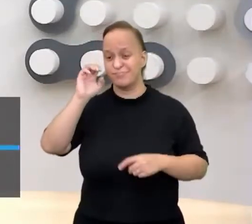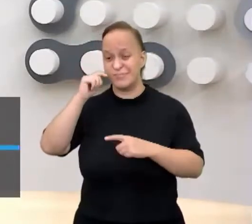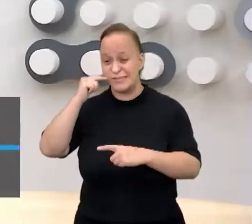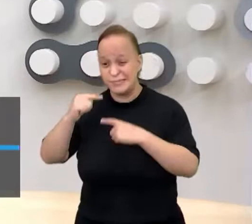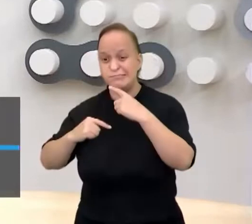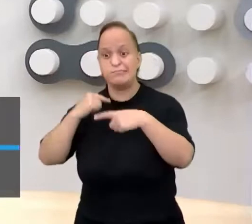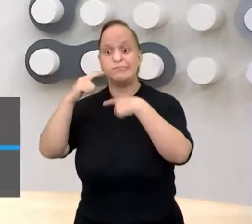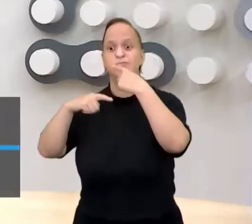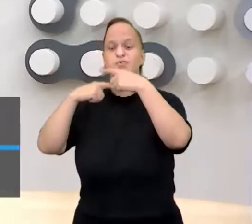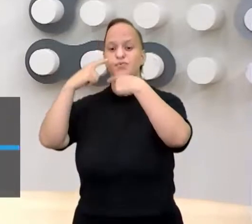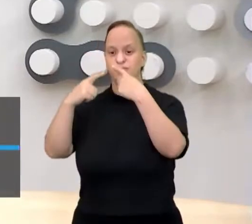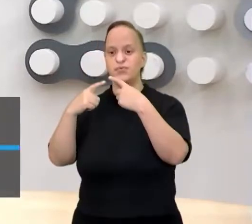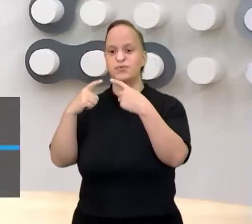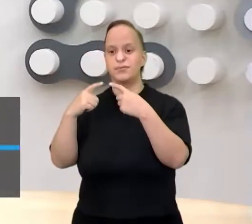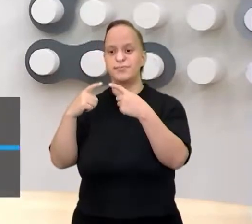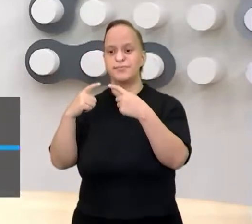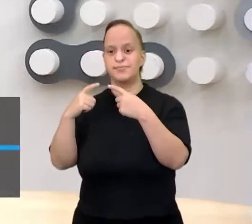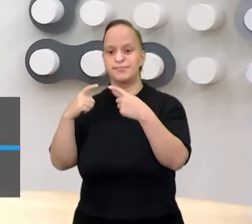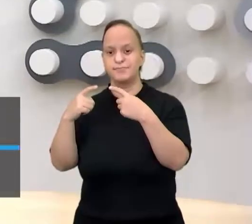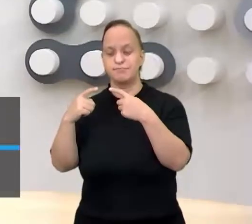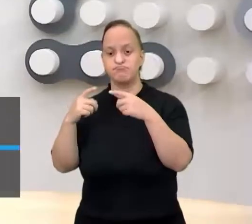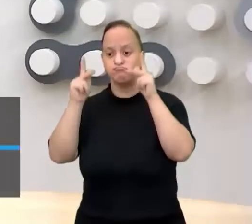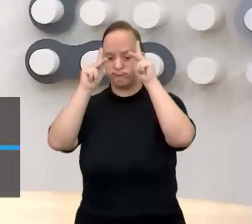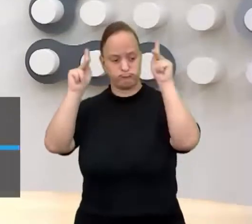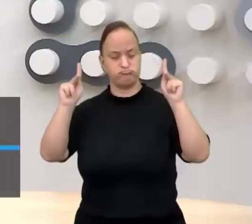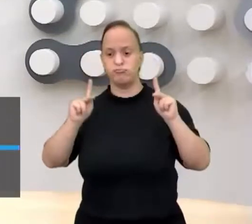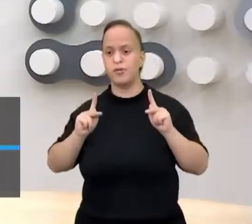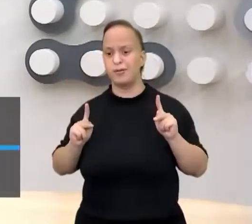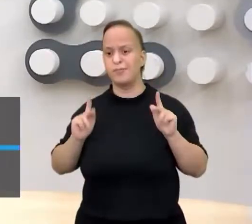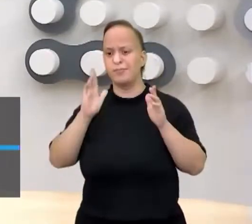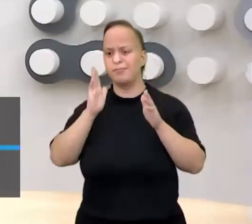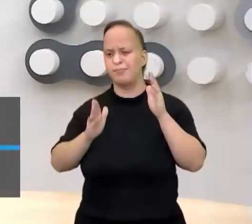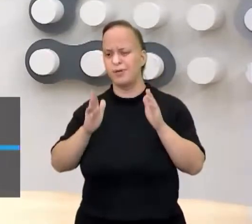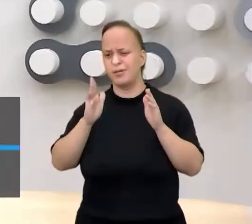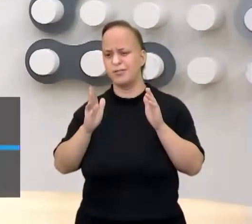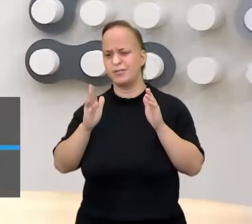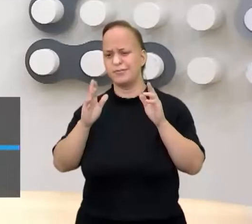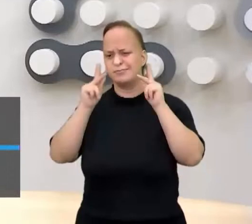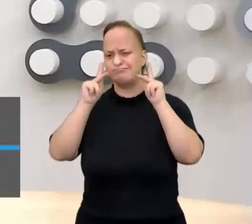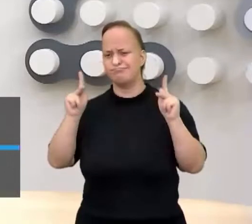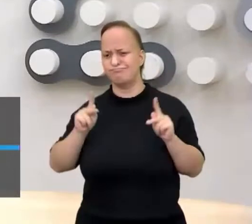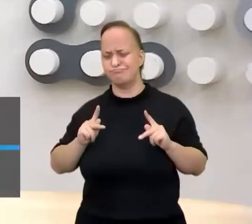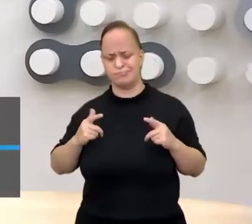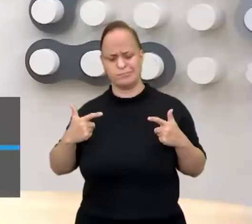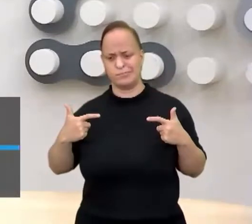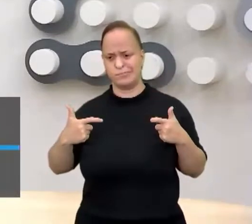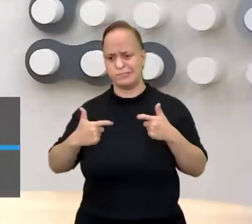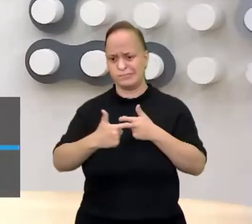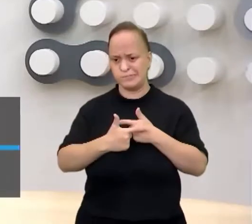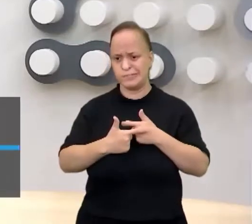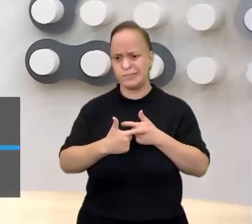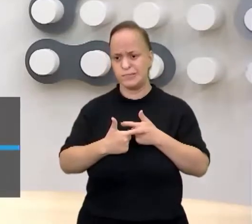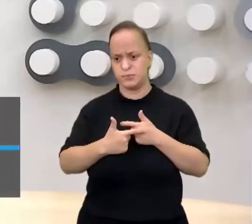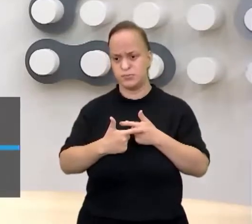bastante e nós também estamos falando de um período de paz, que era chamado de paz armada. Por quê? Ao mesmo tempo em que